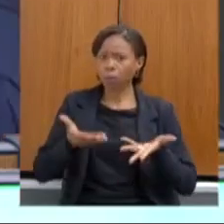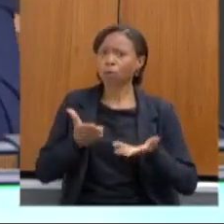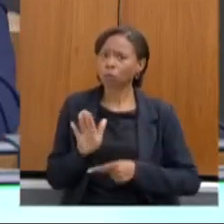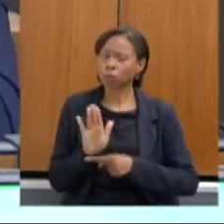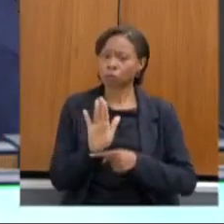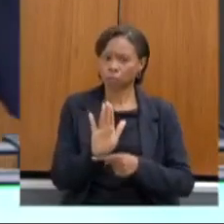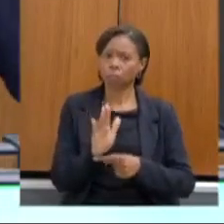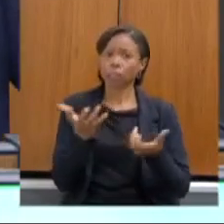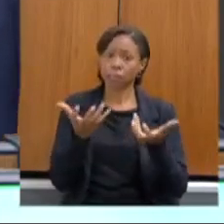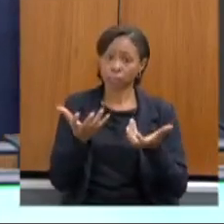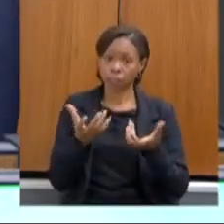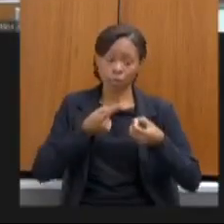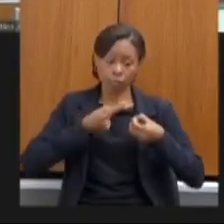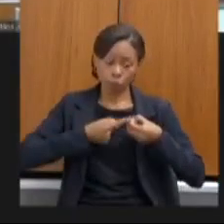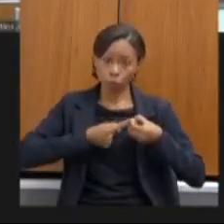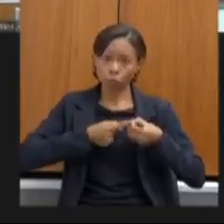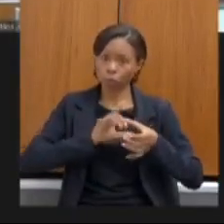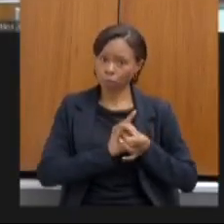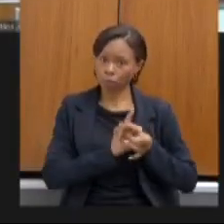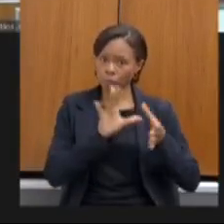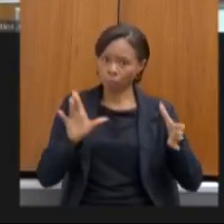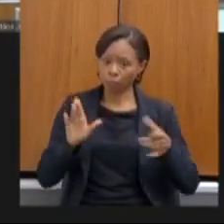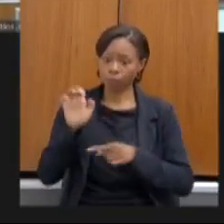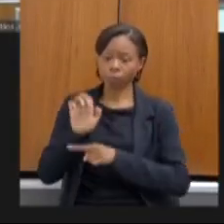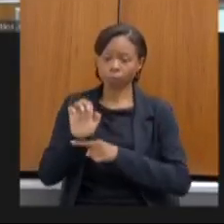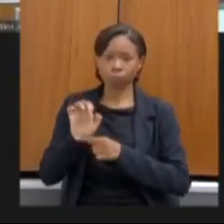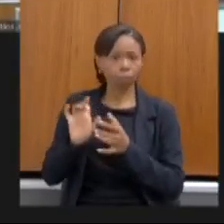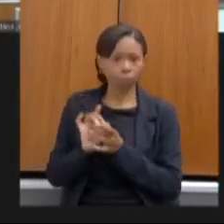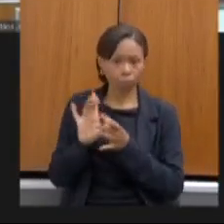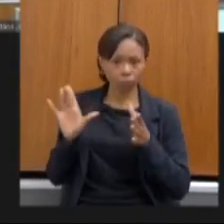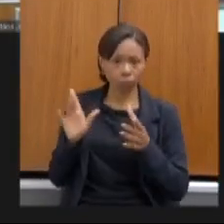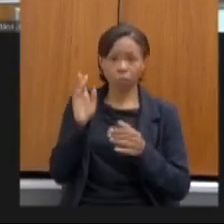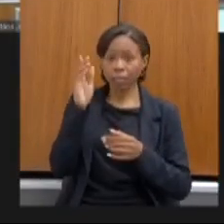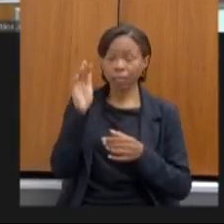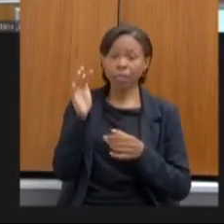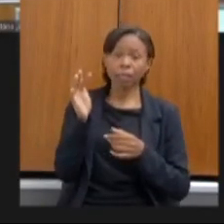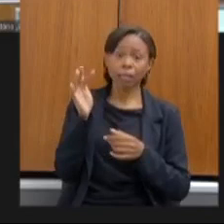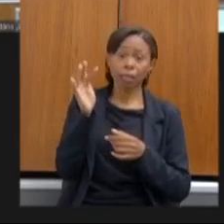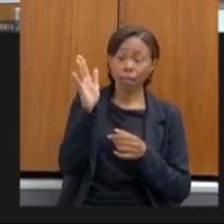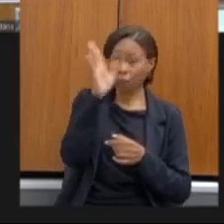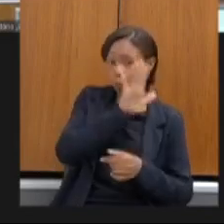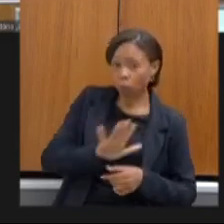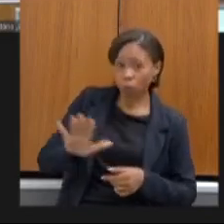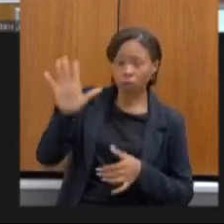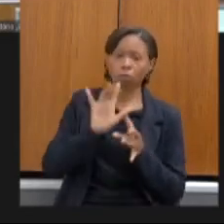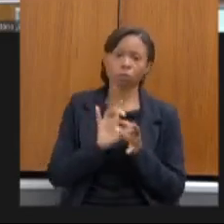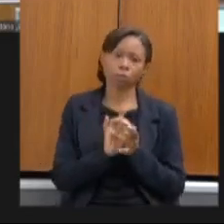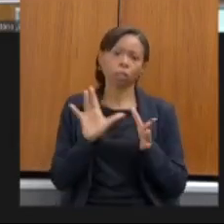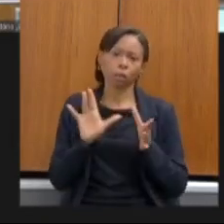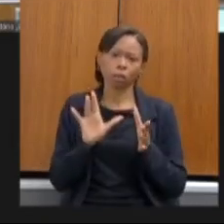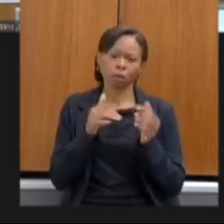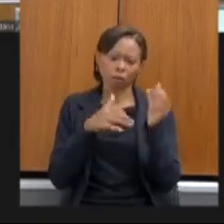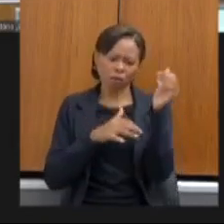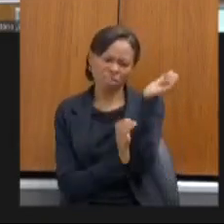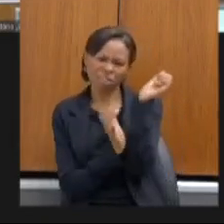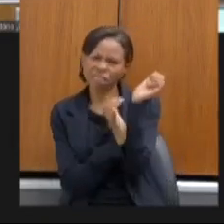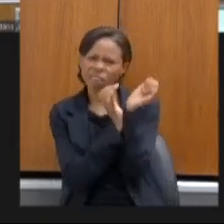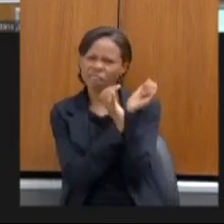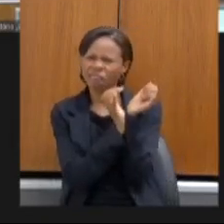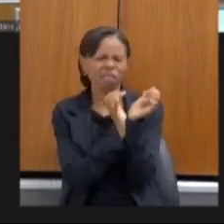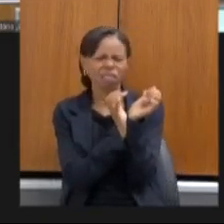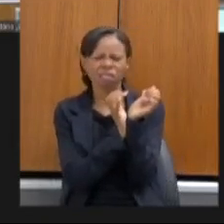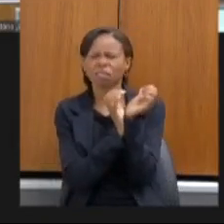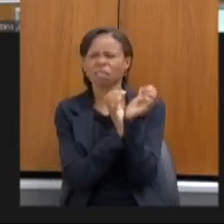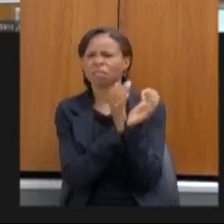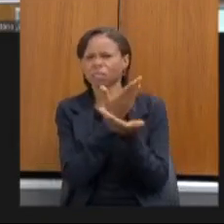quer município Liberal estado liberal e união Liberal vendo ele Eclipse de desburocratização e